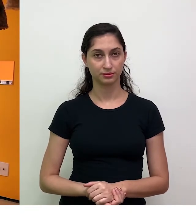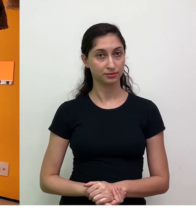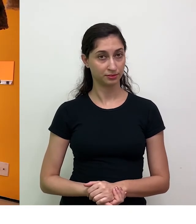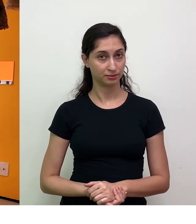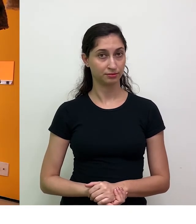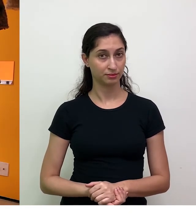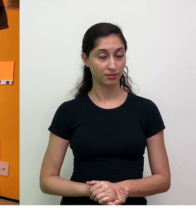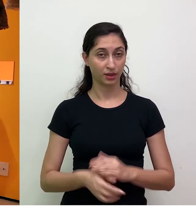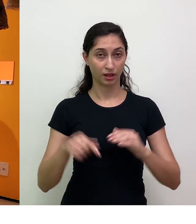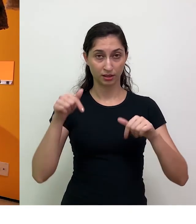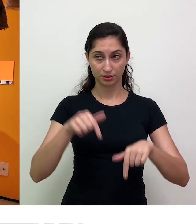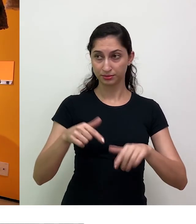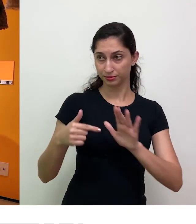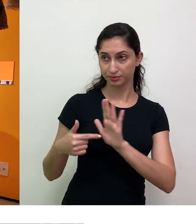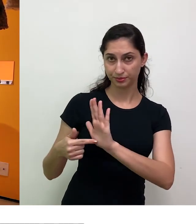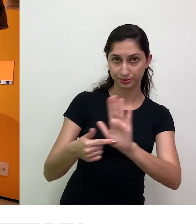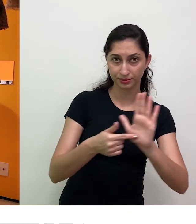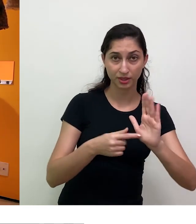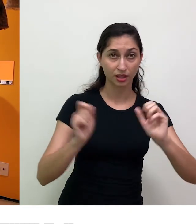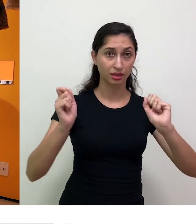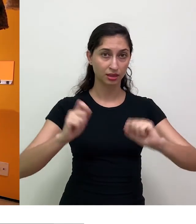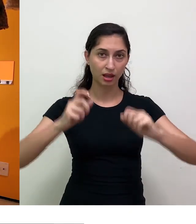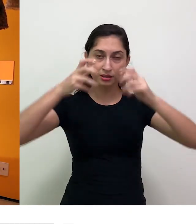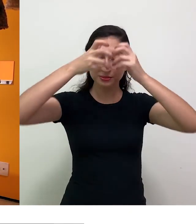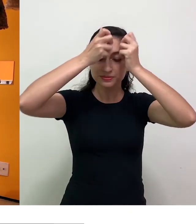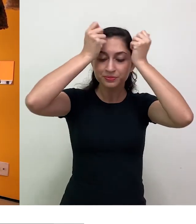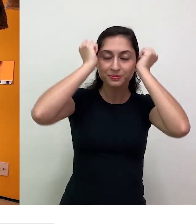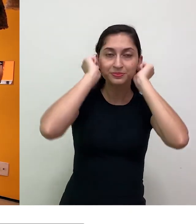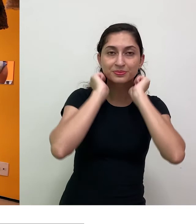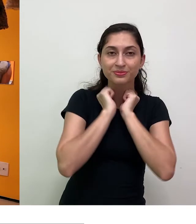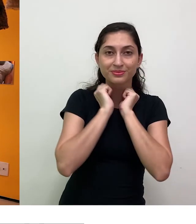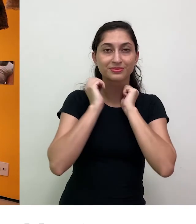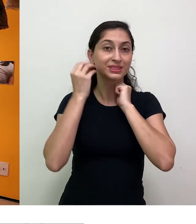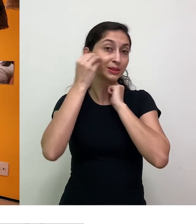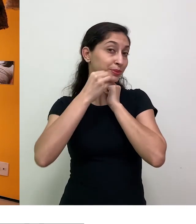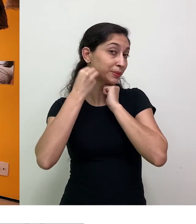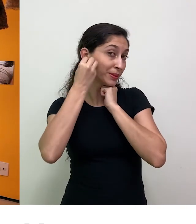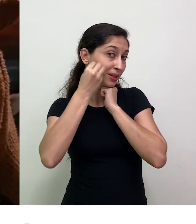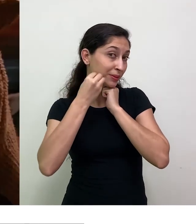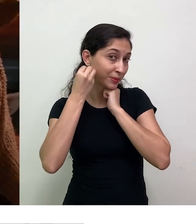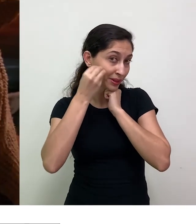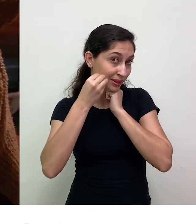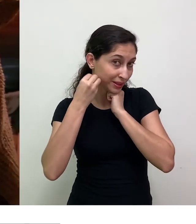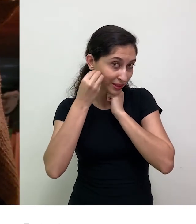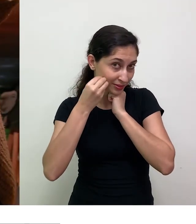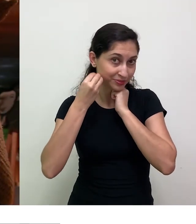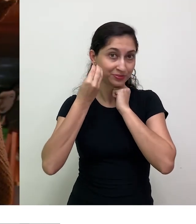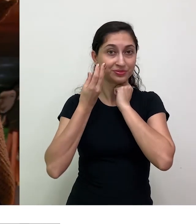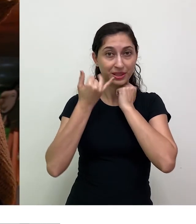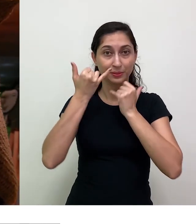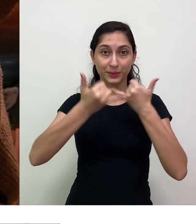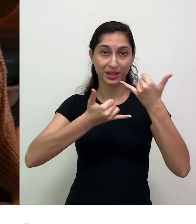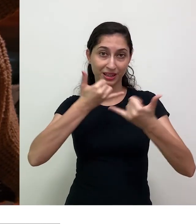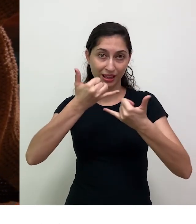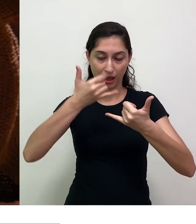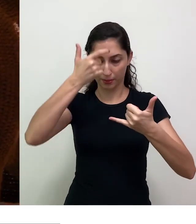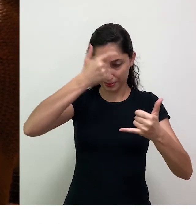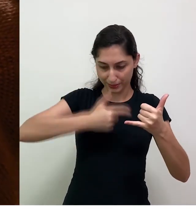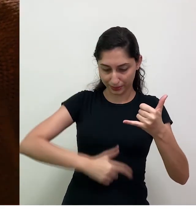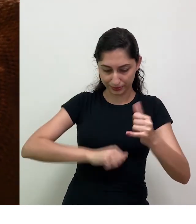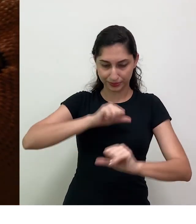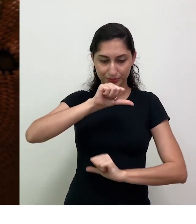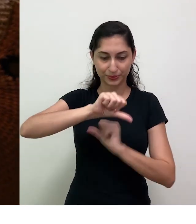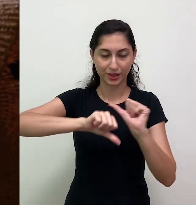Nesta parte da exposição, é possível experimentar as máscaras feitas pelos machacali e brincar de se transformar em outros